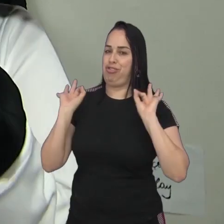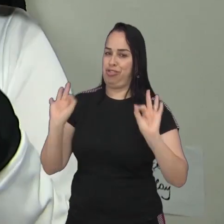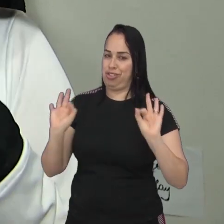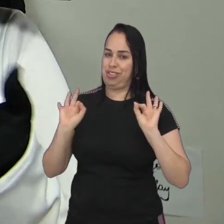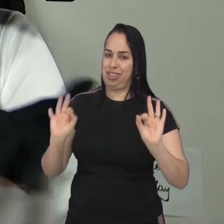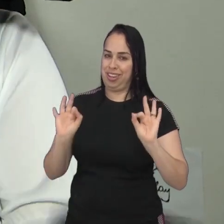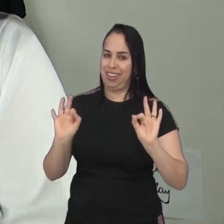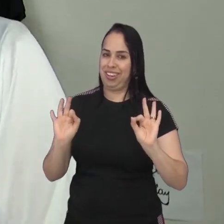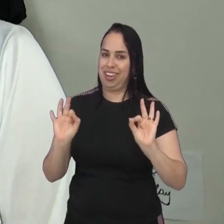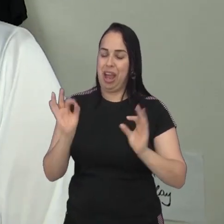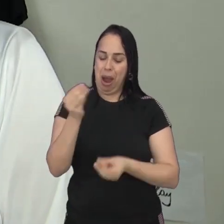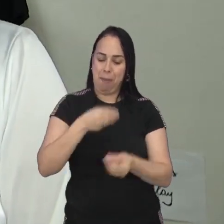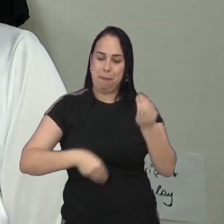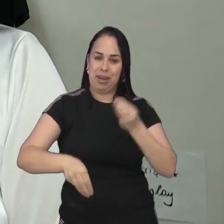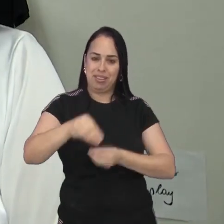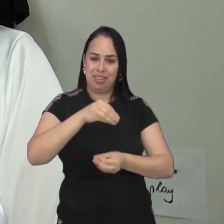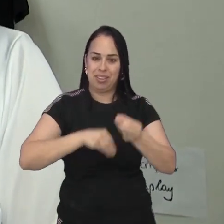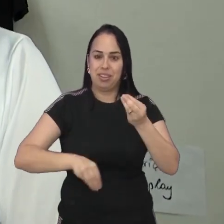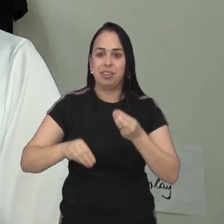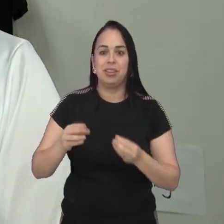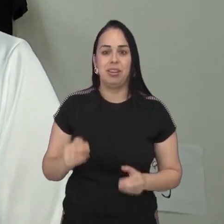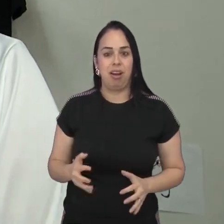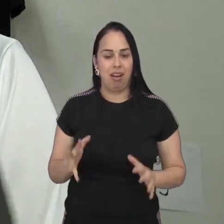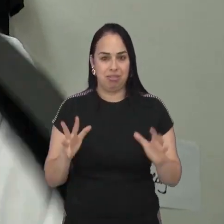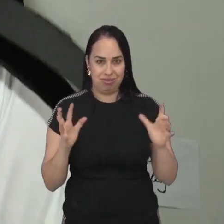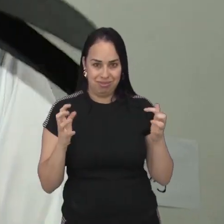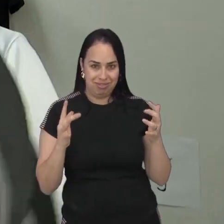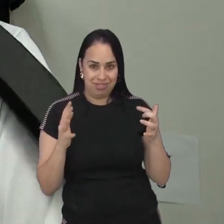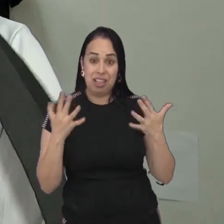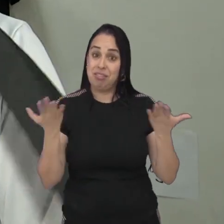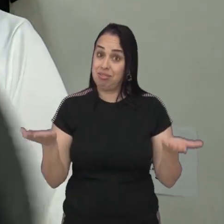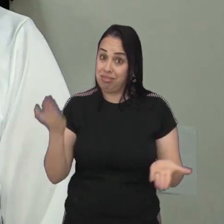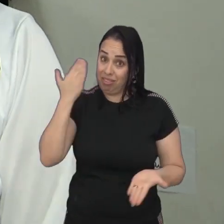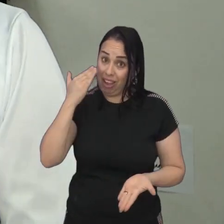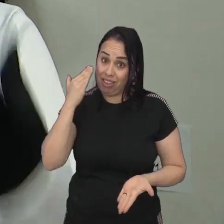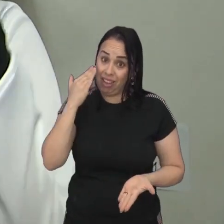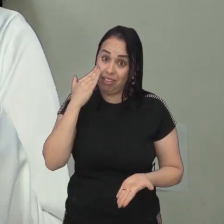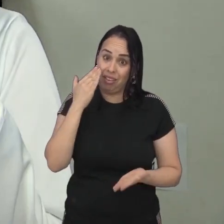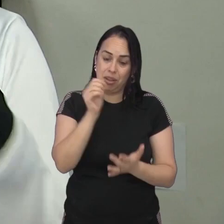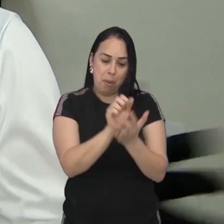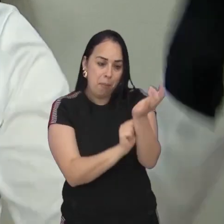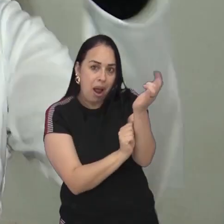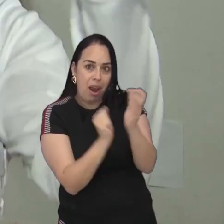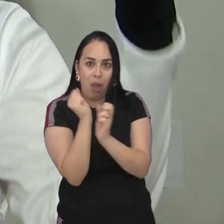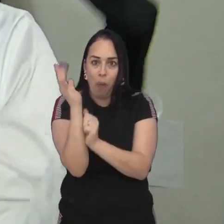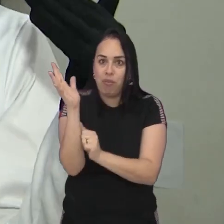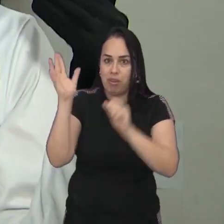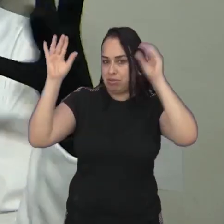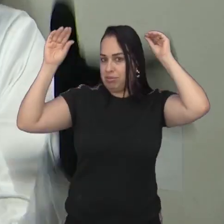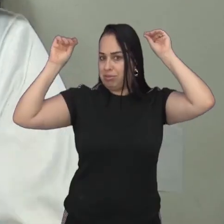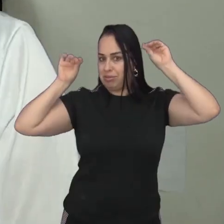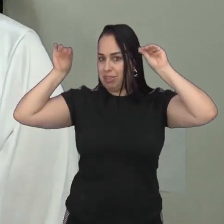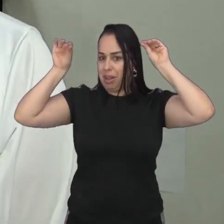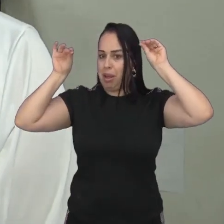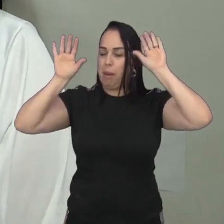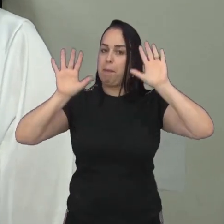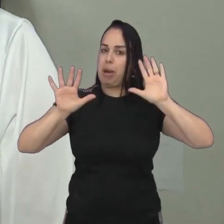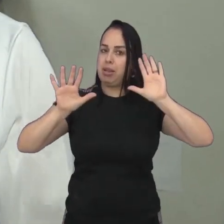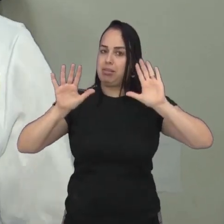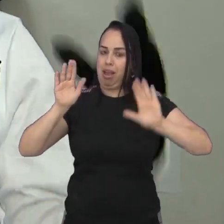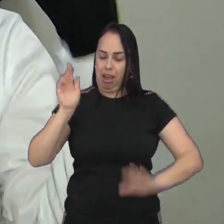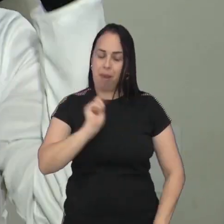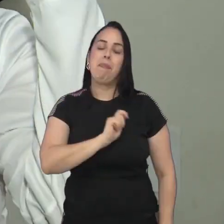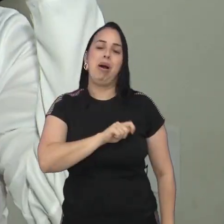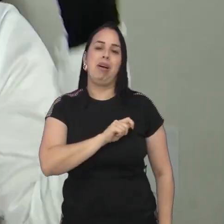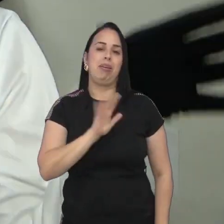entendeu? É as duas coisas numa coisa só, tem umas garras aqui, ó, licença. Entendeu? Uma luva, um chapéu, mas ela é do